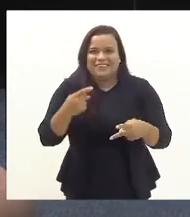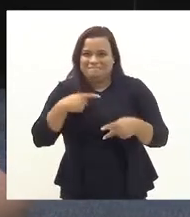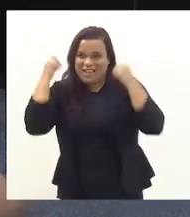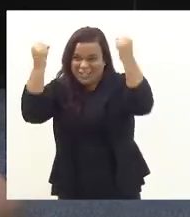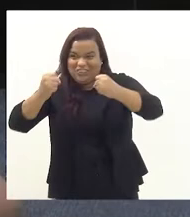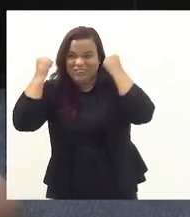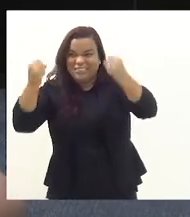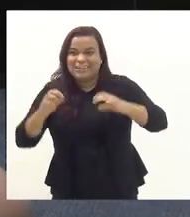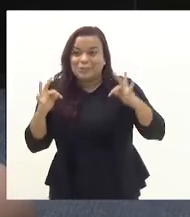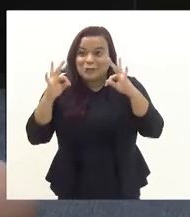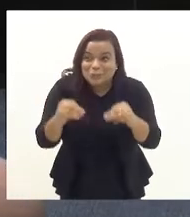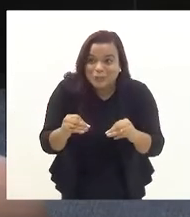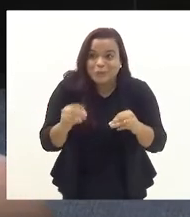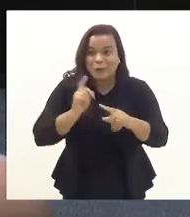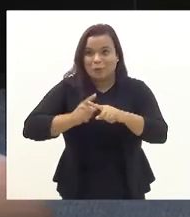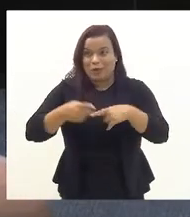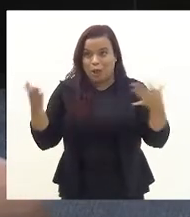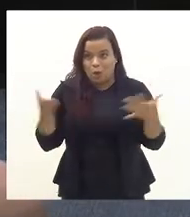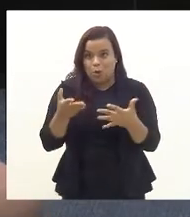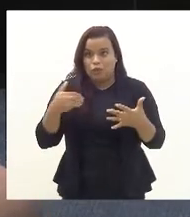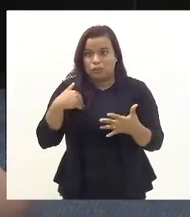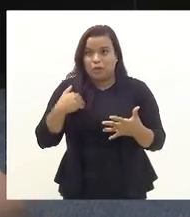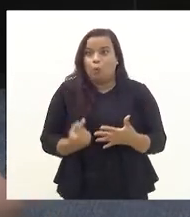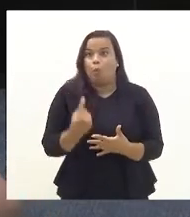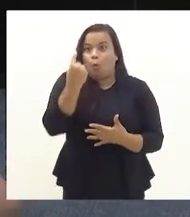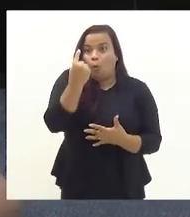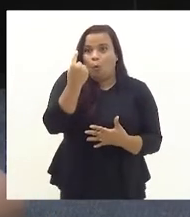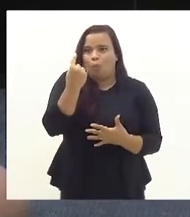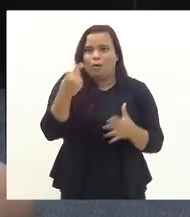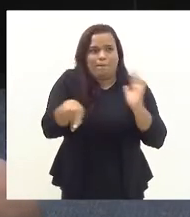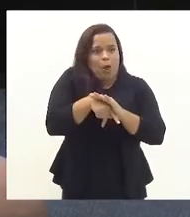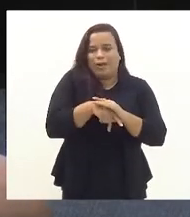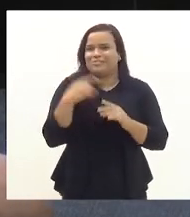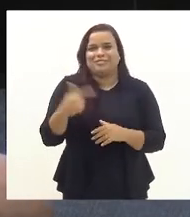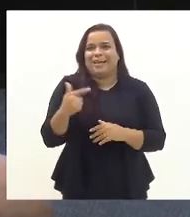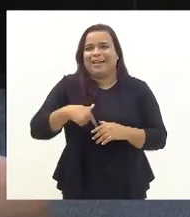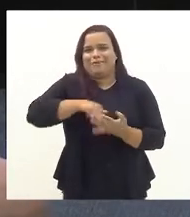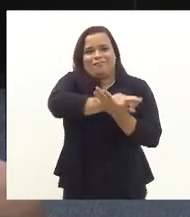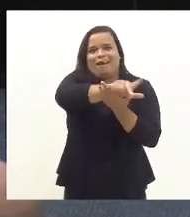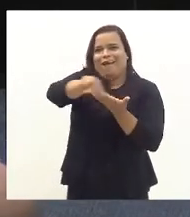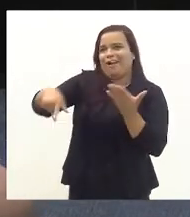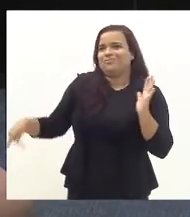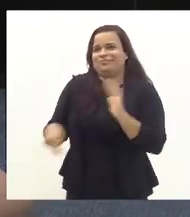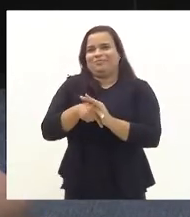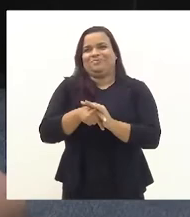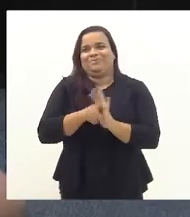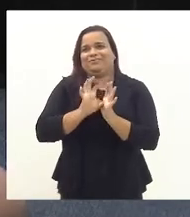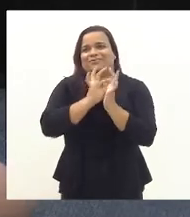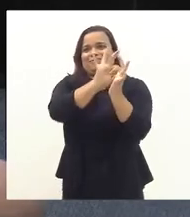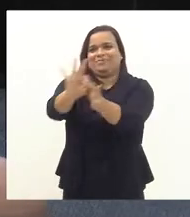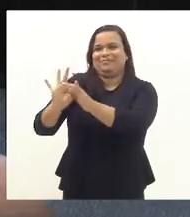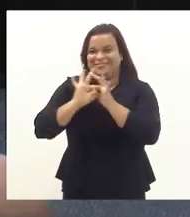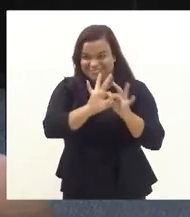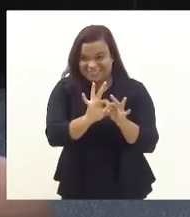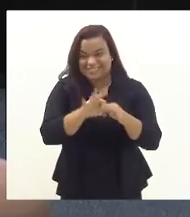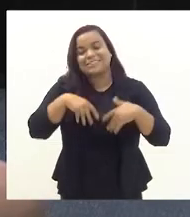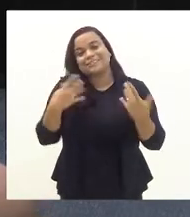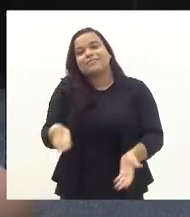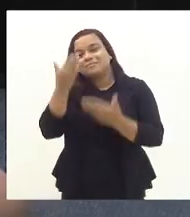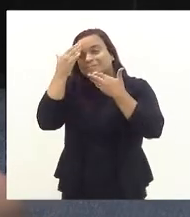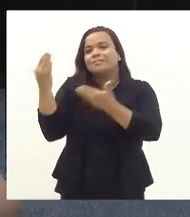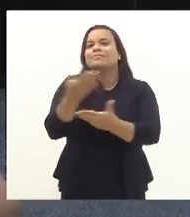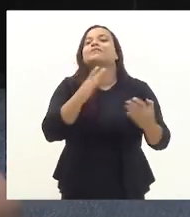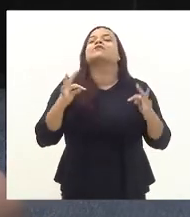minhas torcidas, porque hoje eu não tenho uma bandeira só, eu já tenho várias bandeiras, né? Então, eu agradeço a